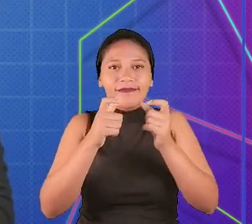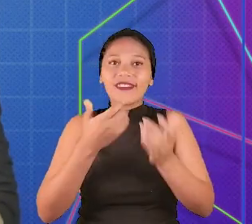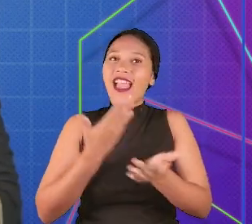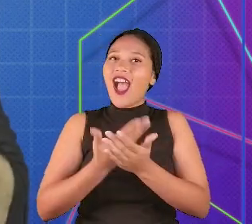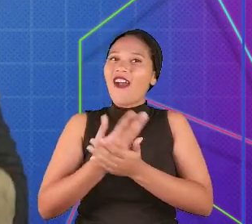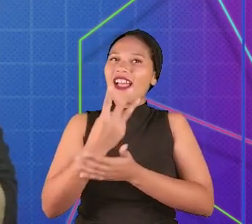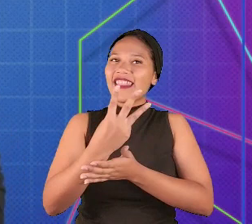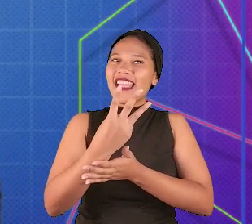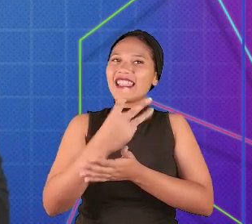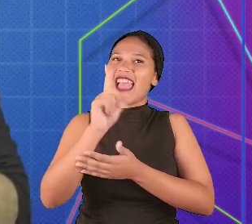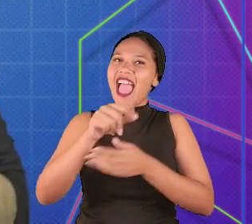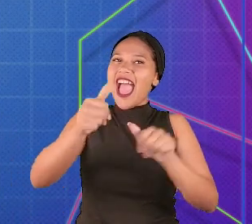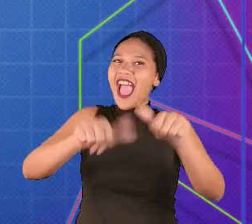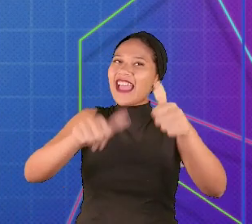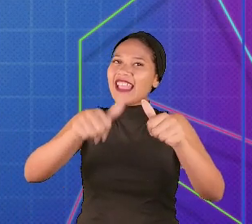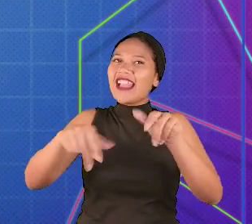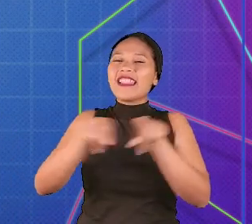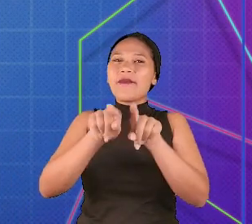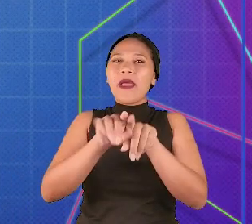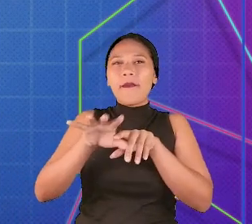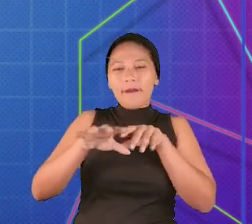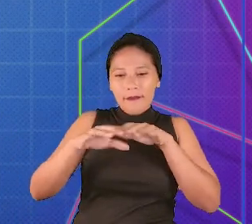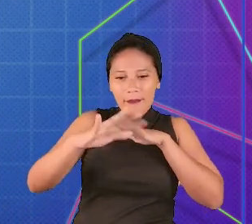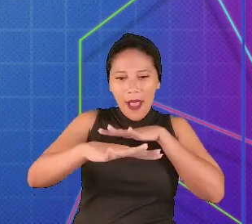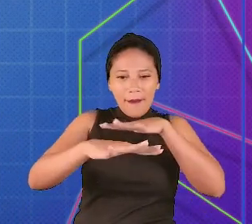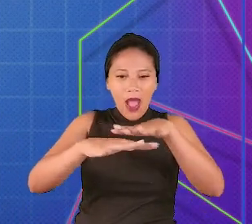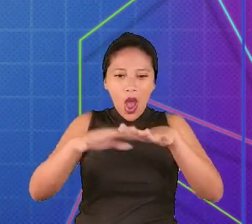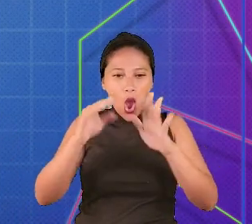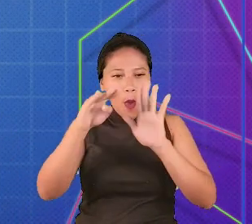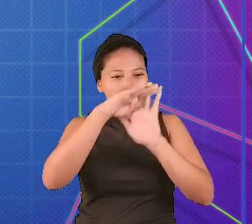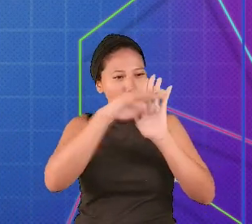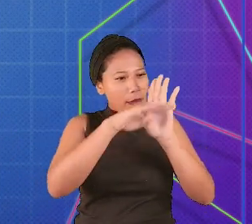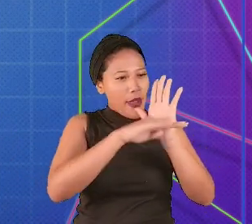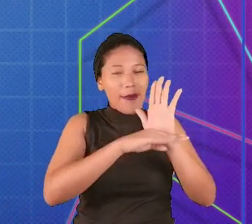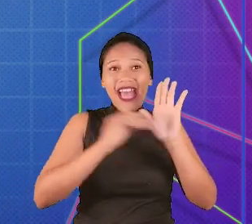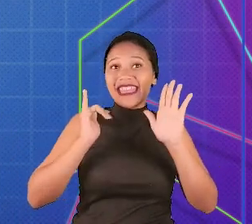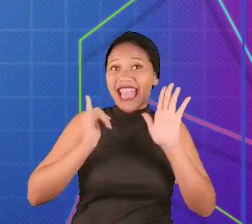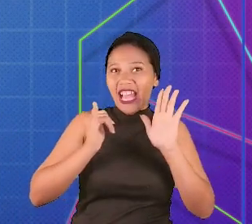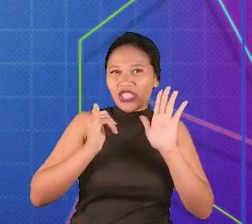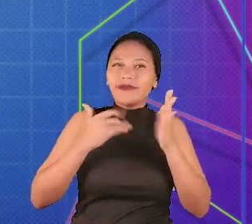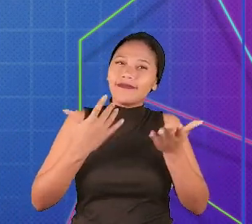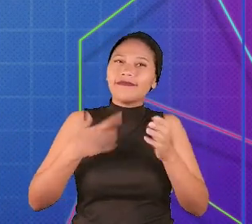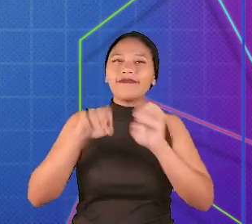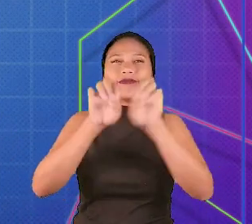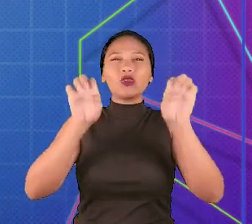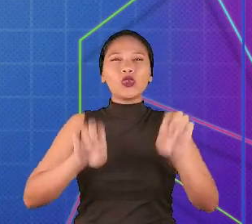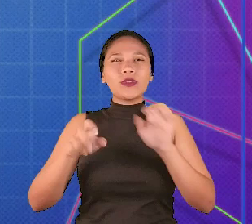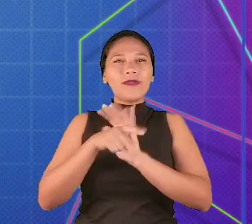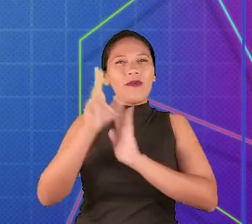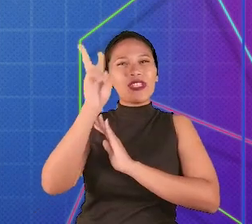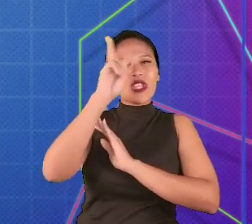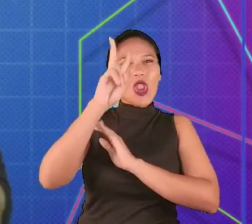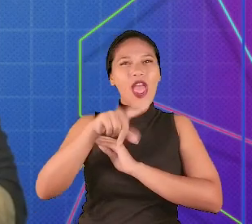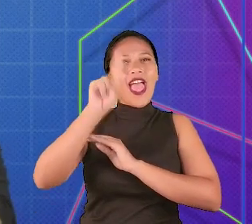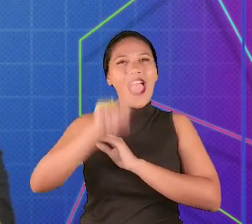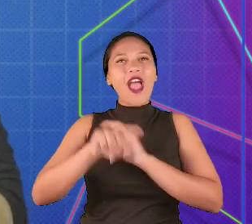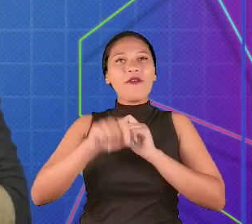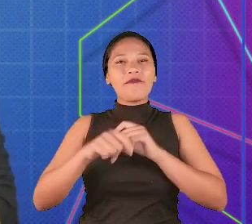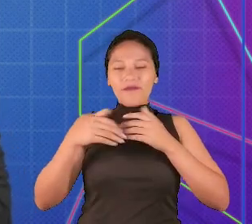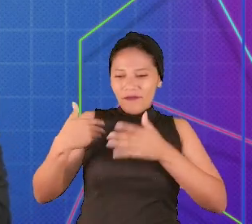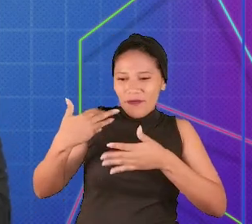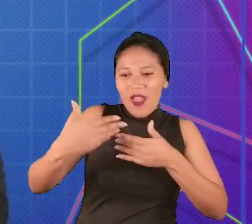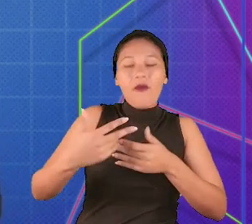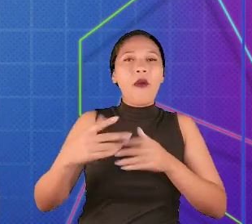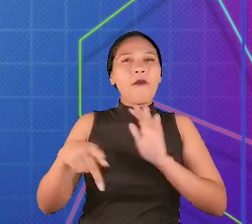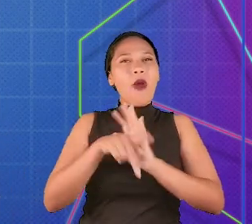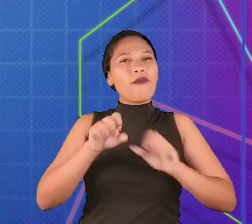Aula 3. Análise e mapeamento de narrativas. Outra forma famosa de estruturarmos nossa história é a chamada